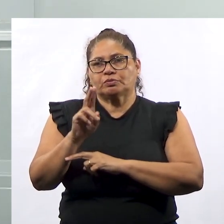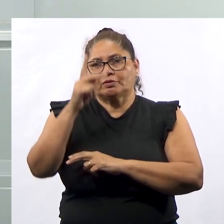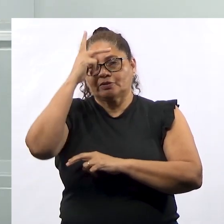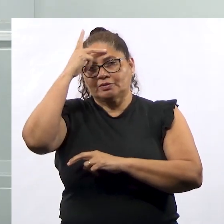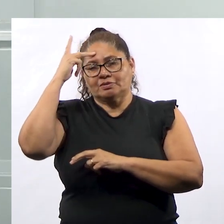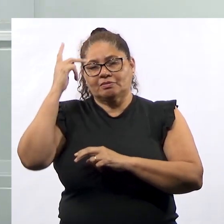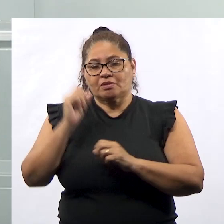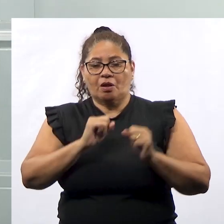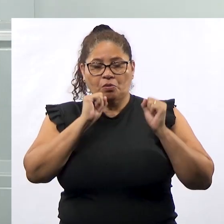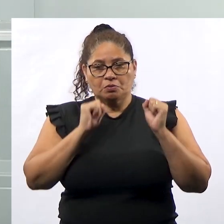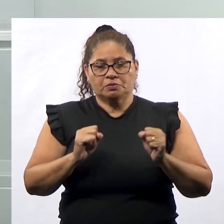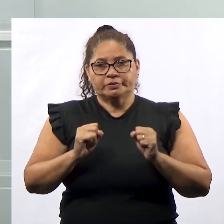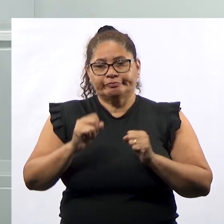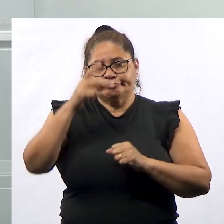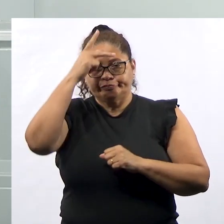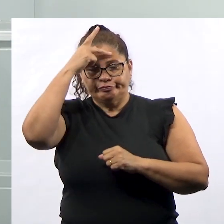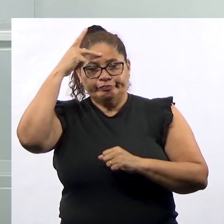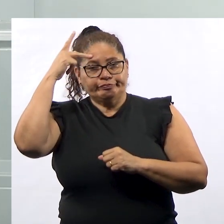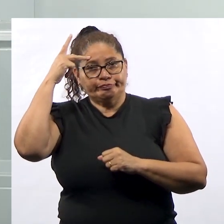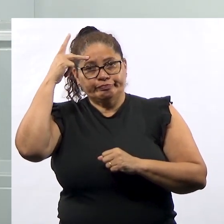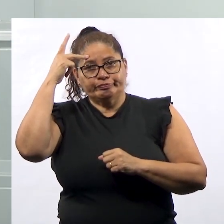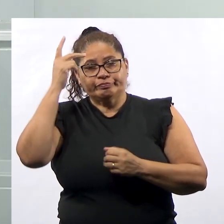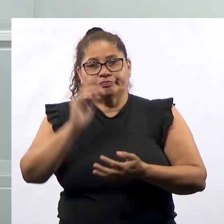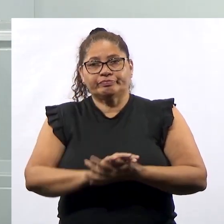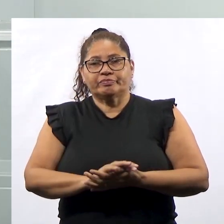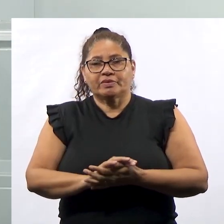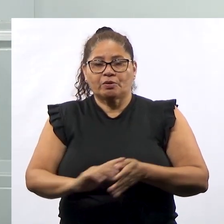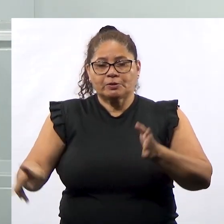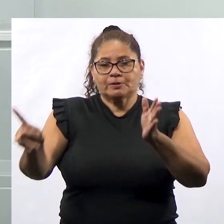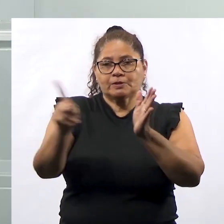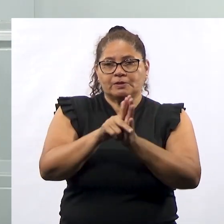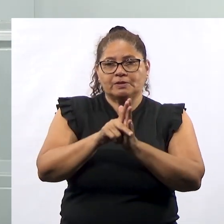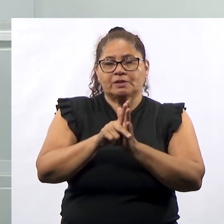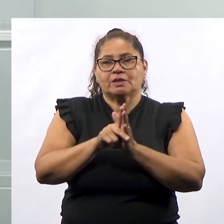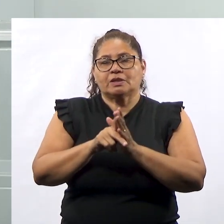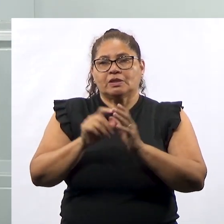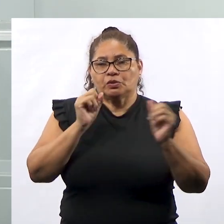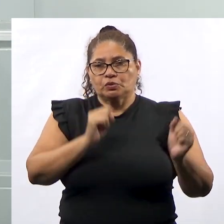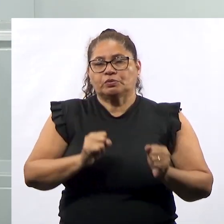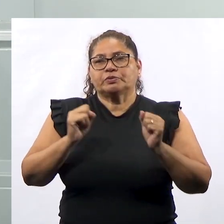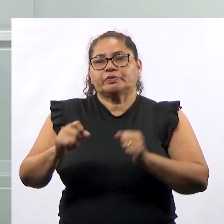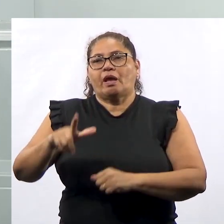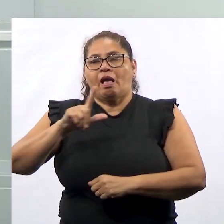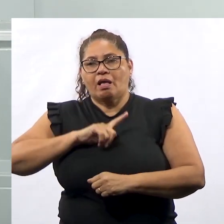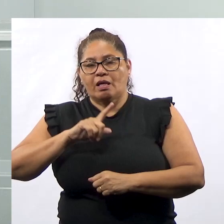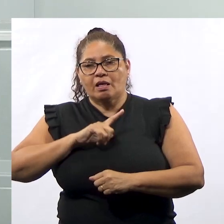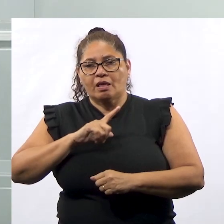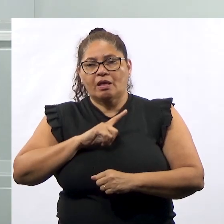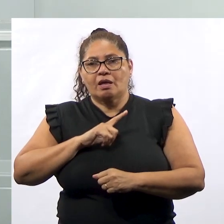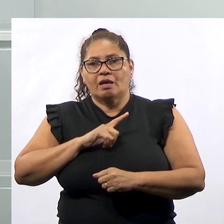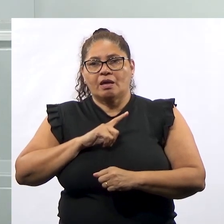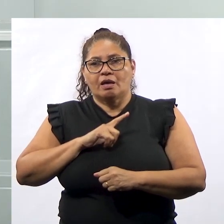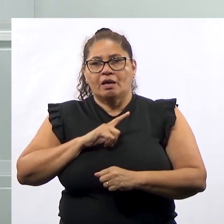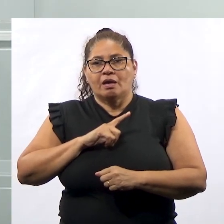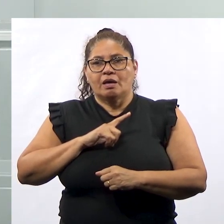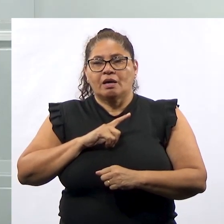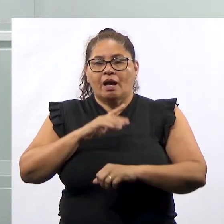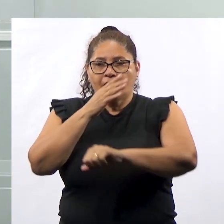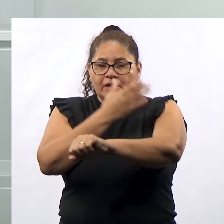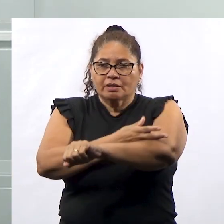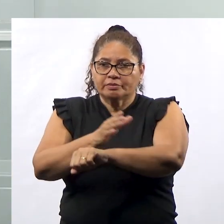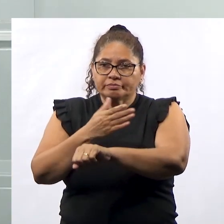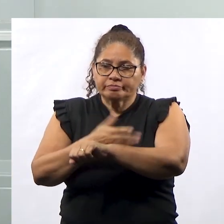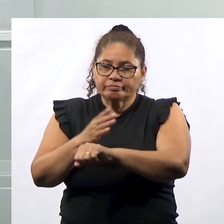alguém dá poder ao outro e não a pessoa se apropriar, né, do poder que tem, mas de toda forma, a